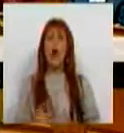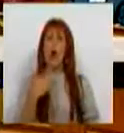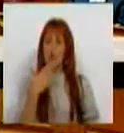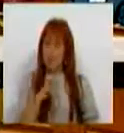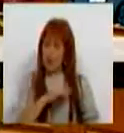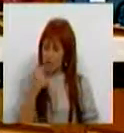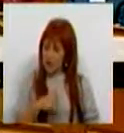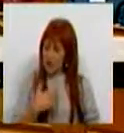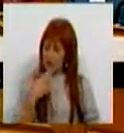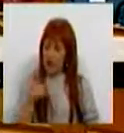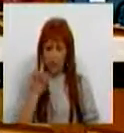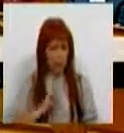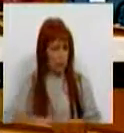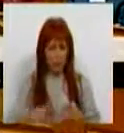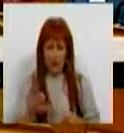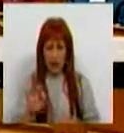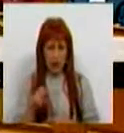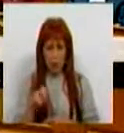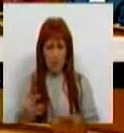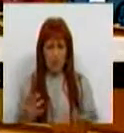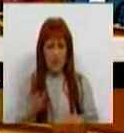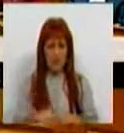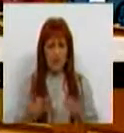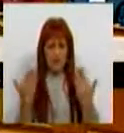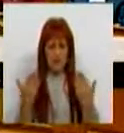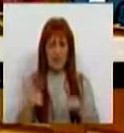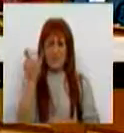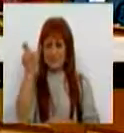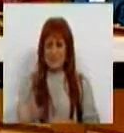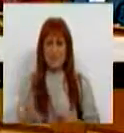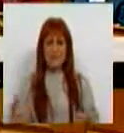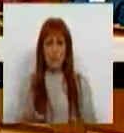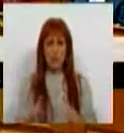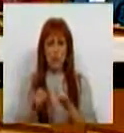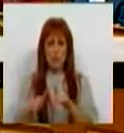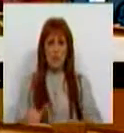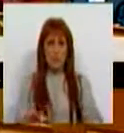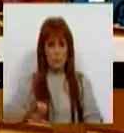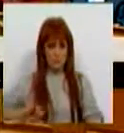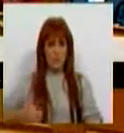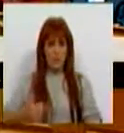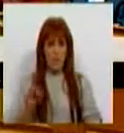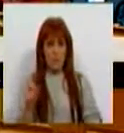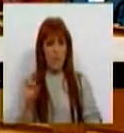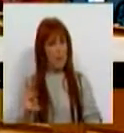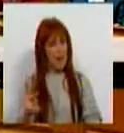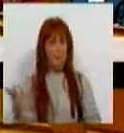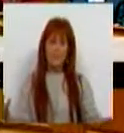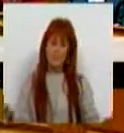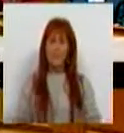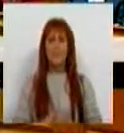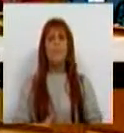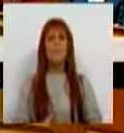Muito obrigado, Sr. Presidente. Muito obrigado, Sra. Deputada Heloísa Apolónia. Saudar também em si o Grupo Parlamentar do Partido Ecologista aos